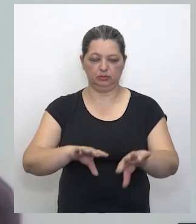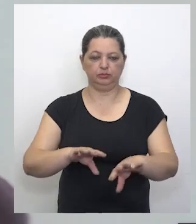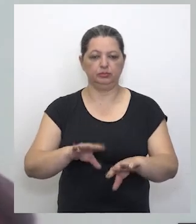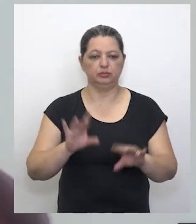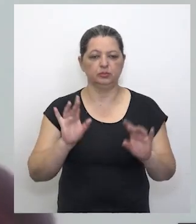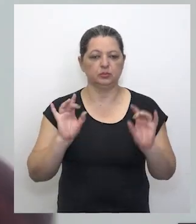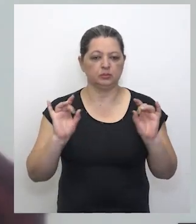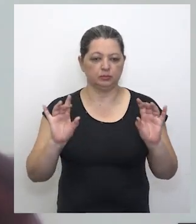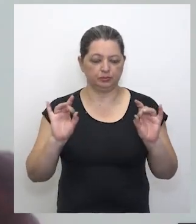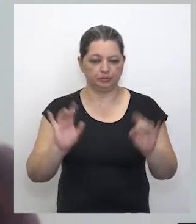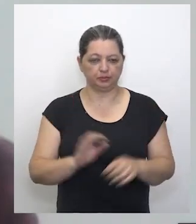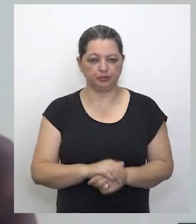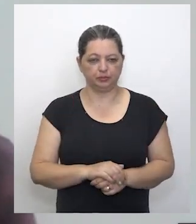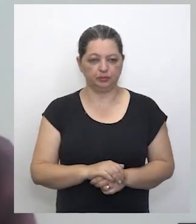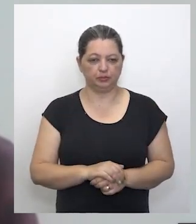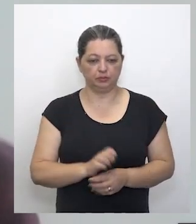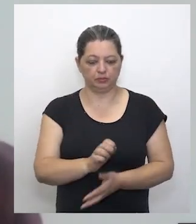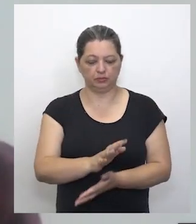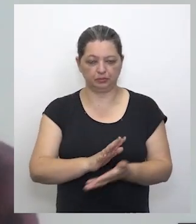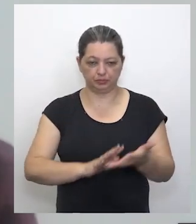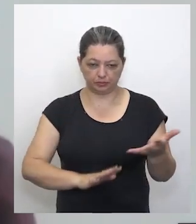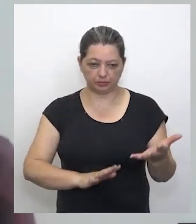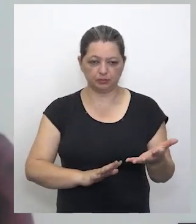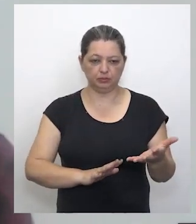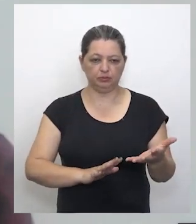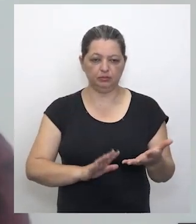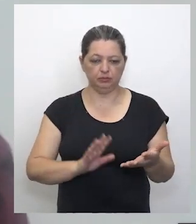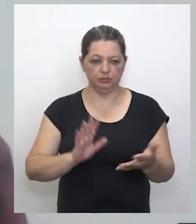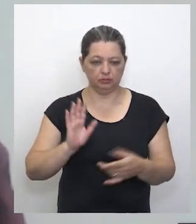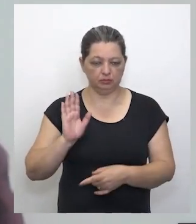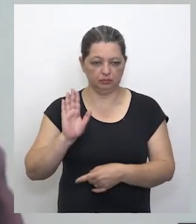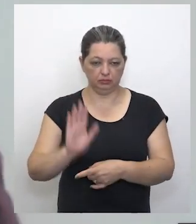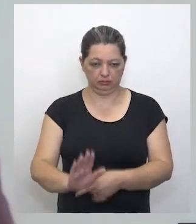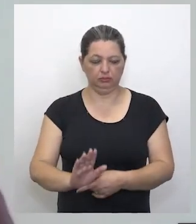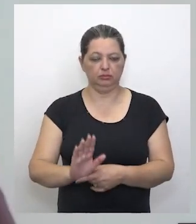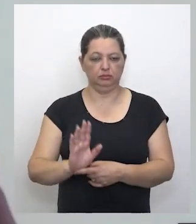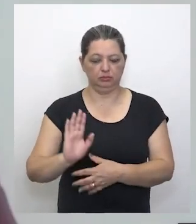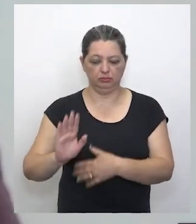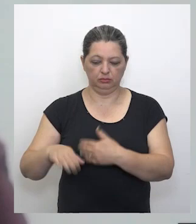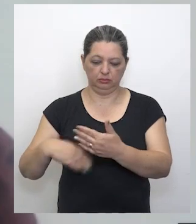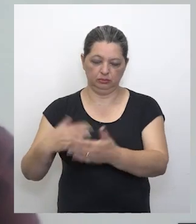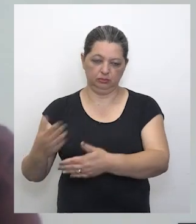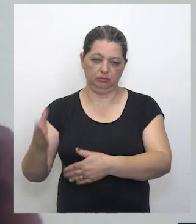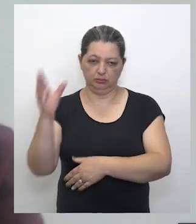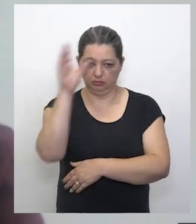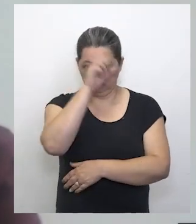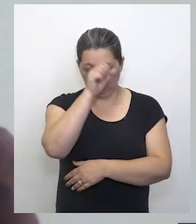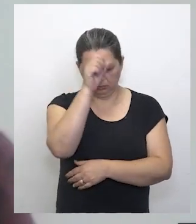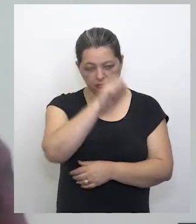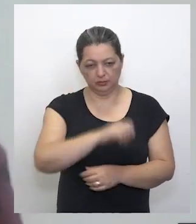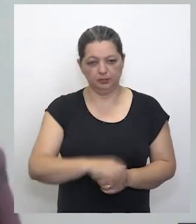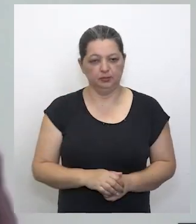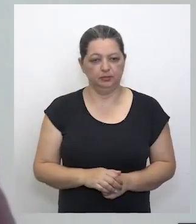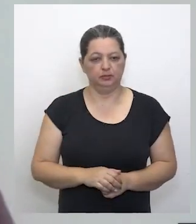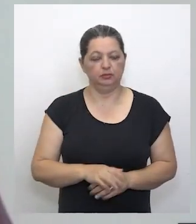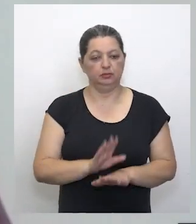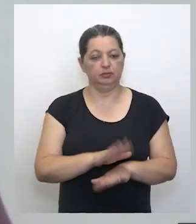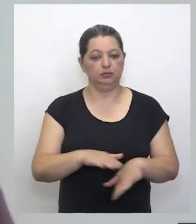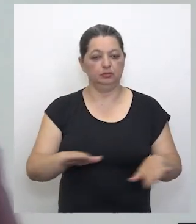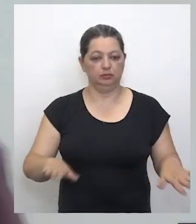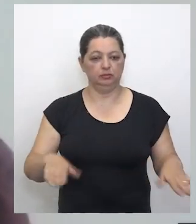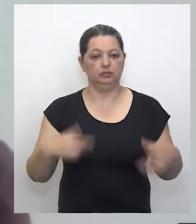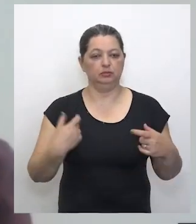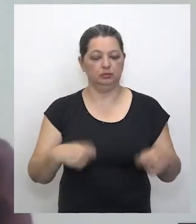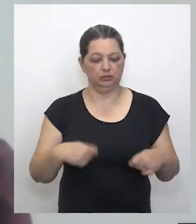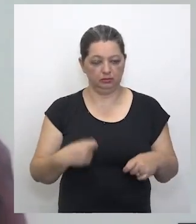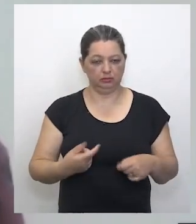essas atividades, elas favorecem muito o processo de aprendizagem delas, né? Então, a criança, ela precisa conviver